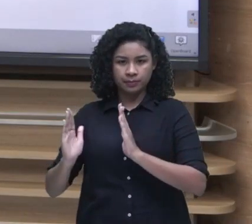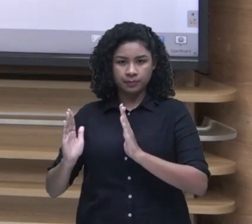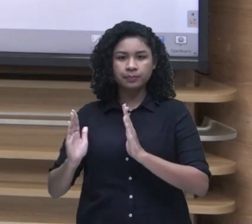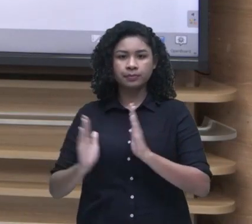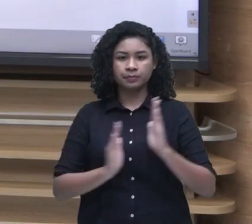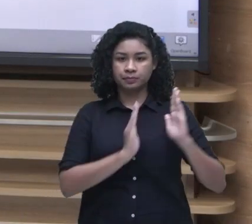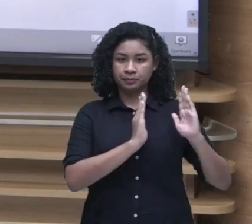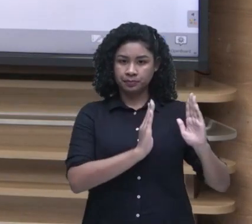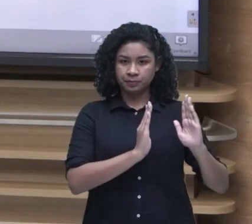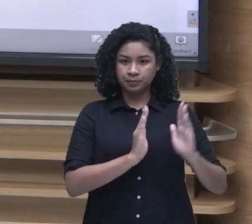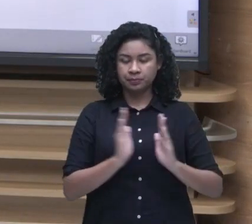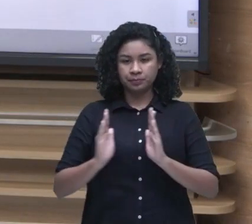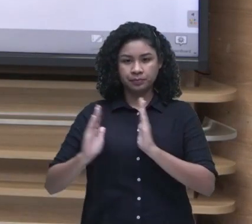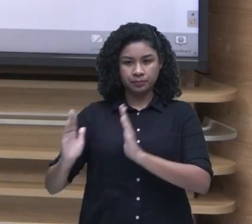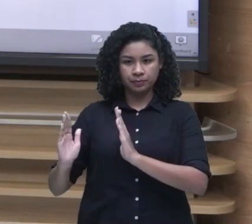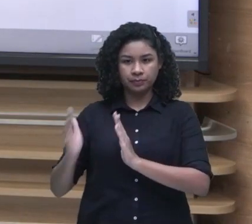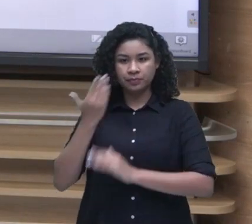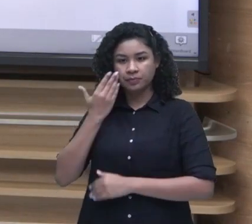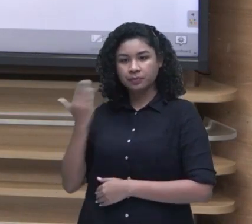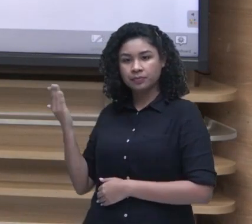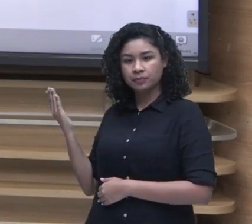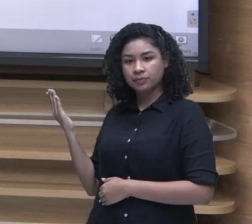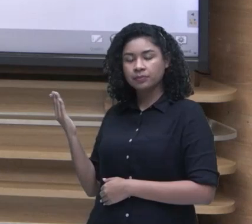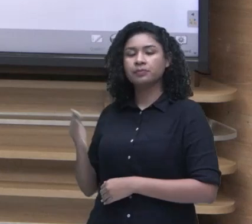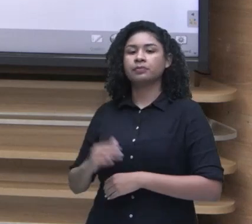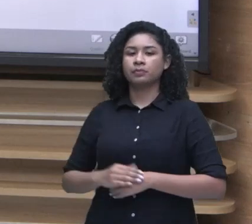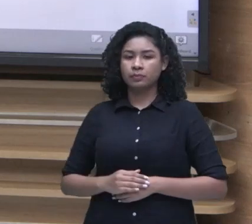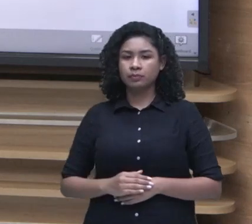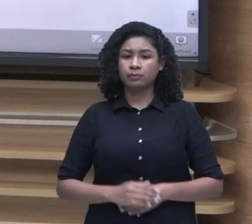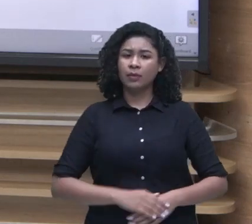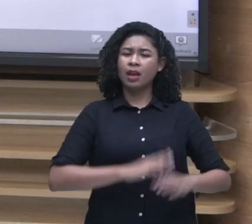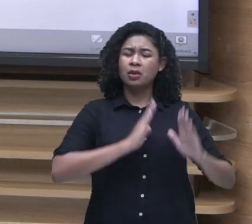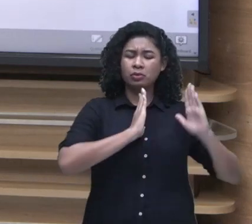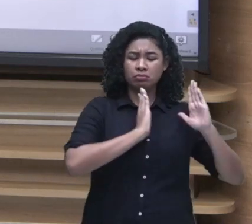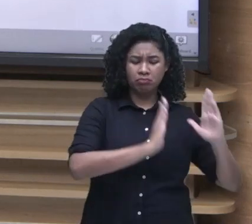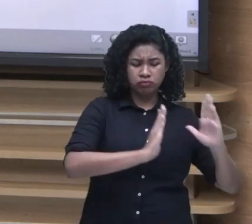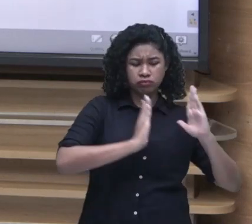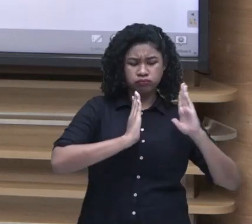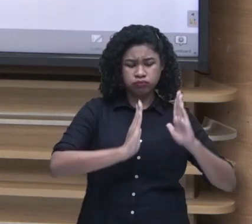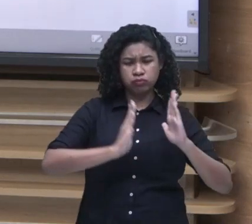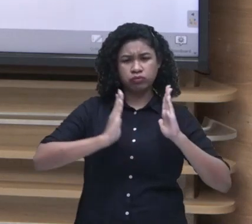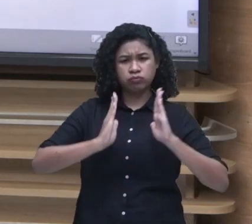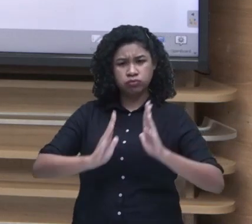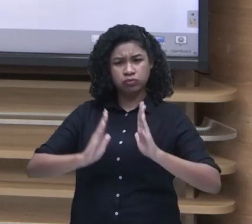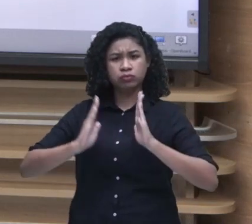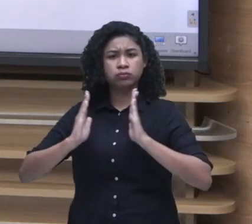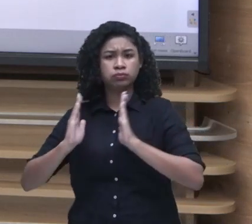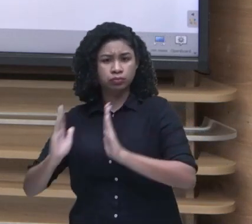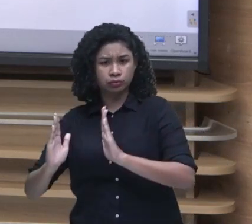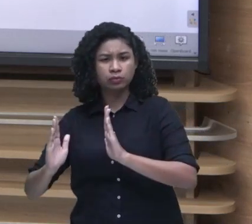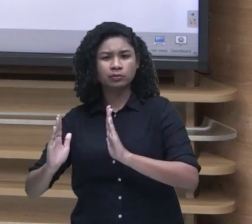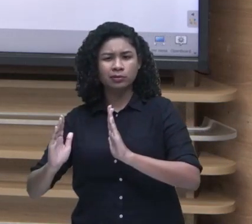do subjuntivo e o futuro. Todos os